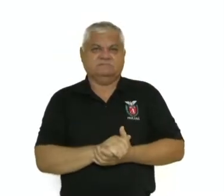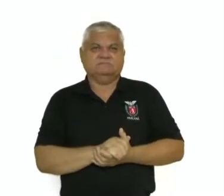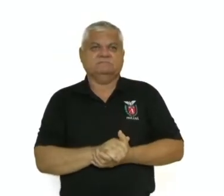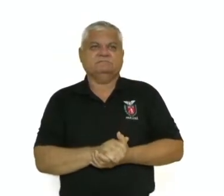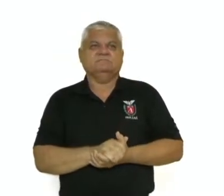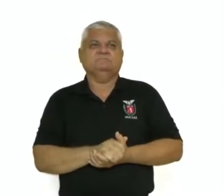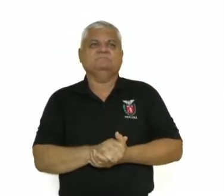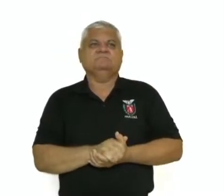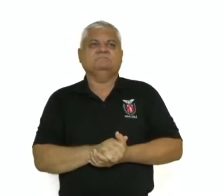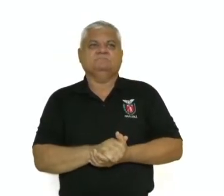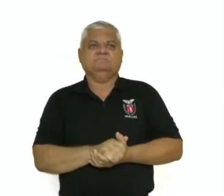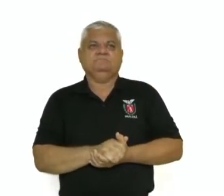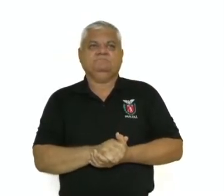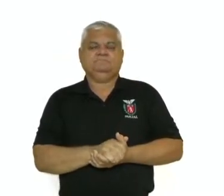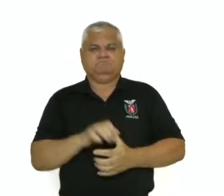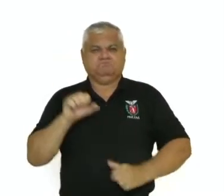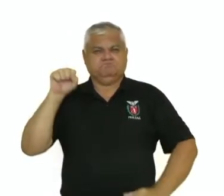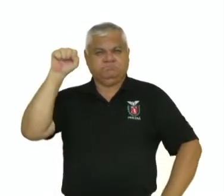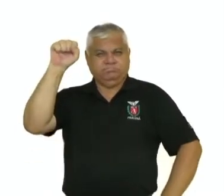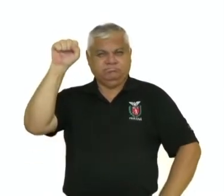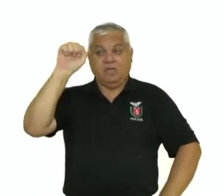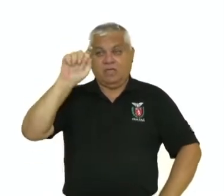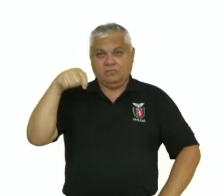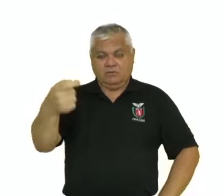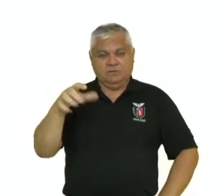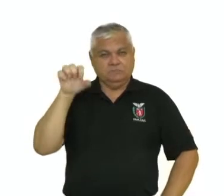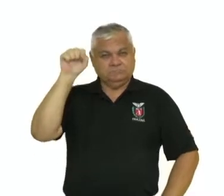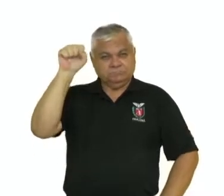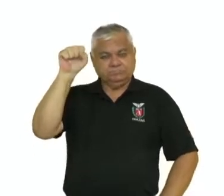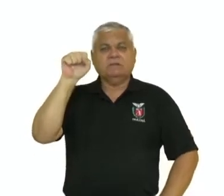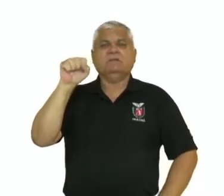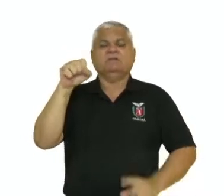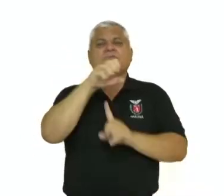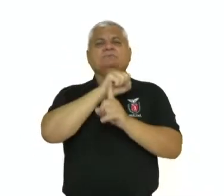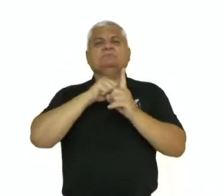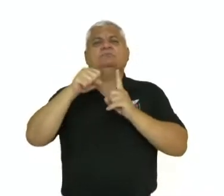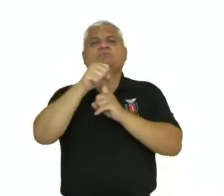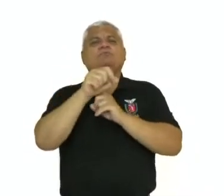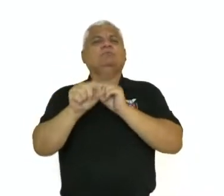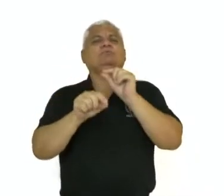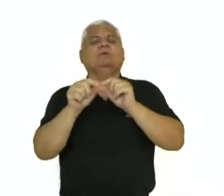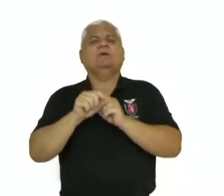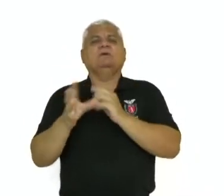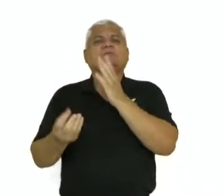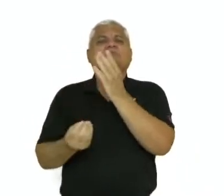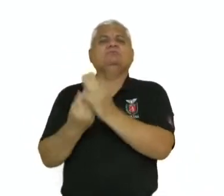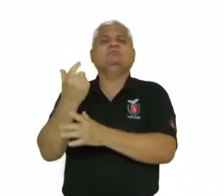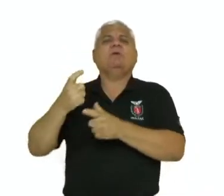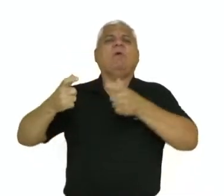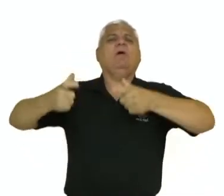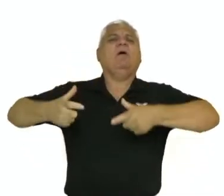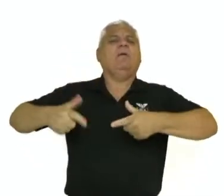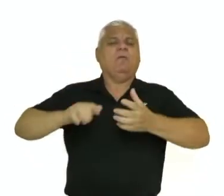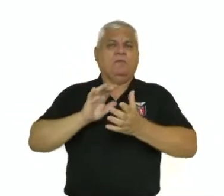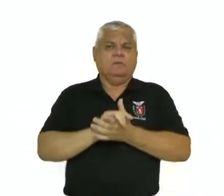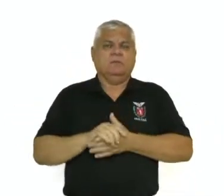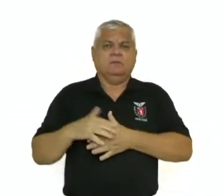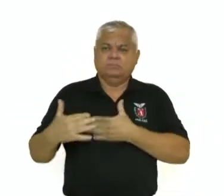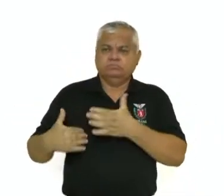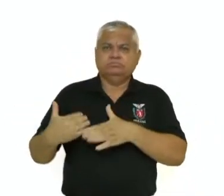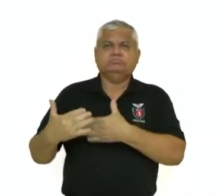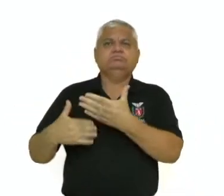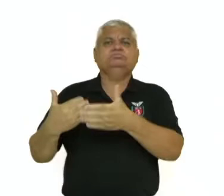Bem, socialize suas reflexões. O que você sabe sobre as suas origens e o seu processo